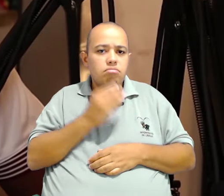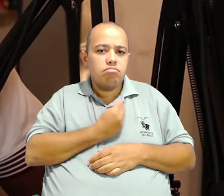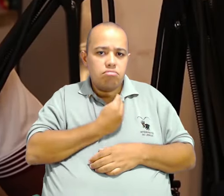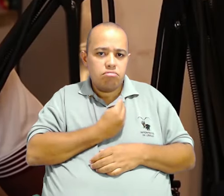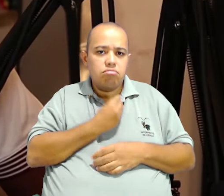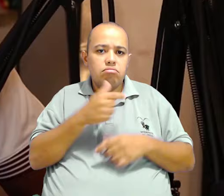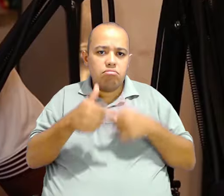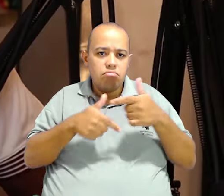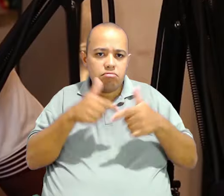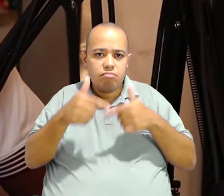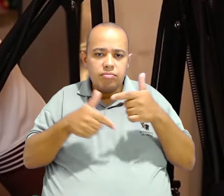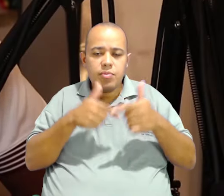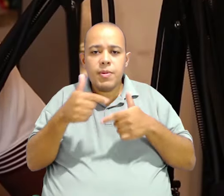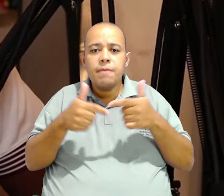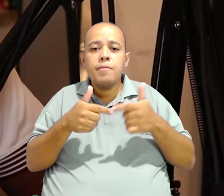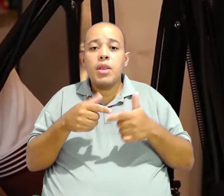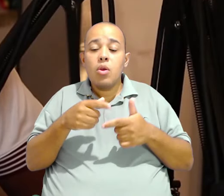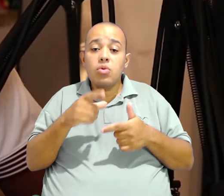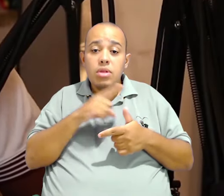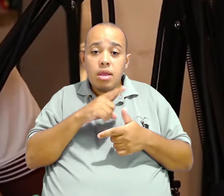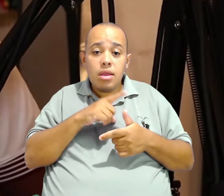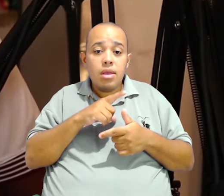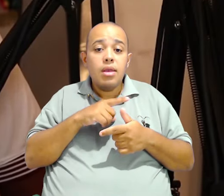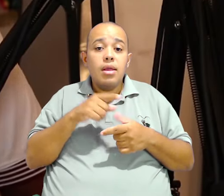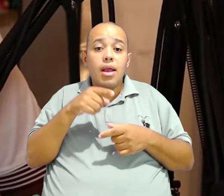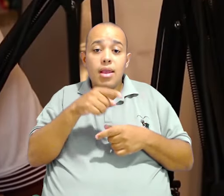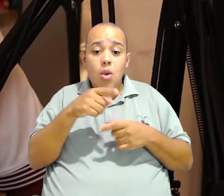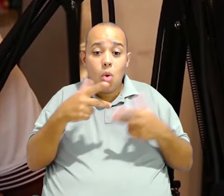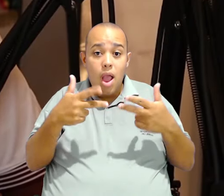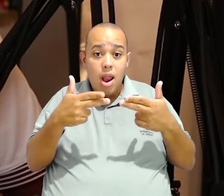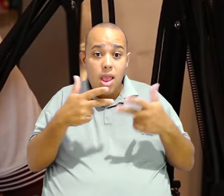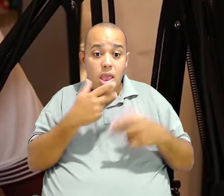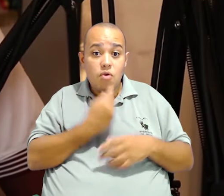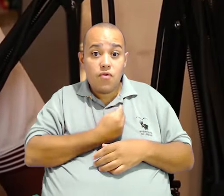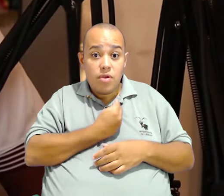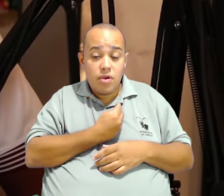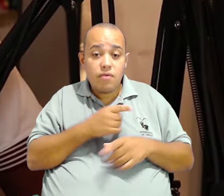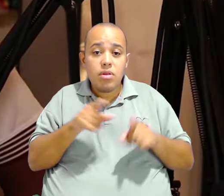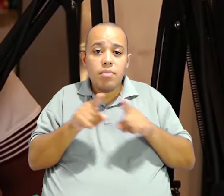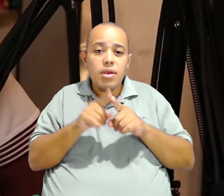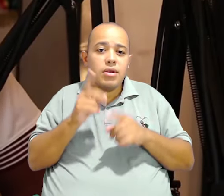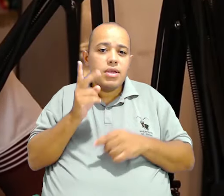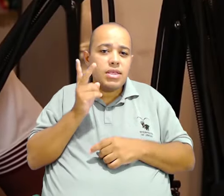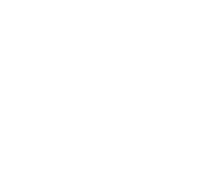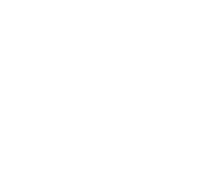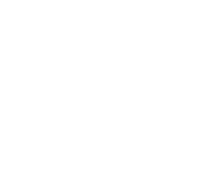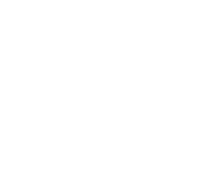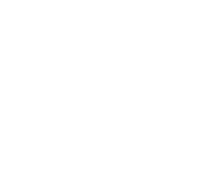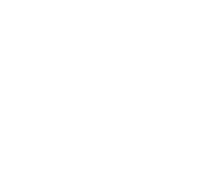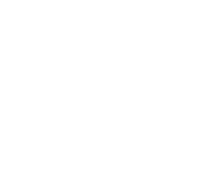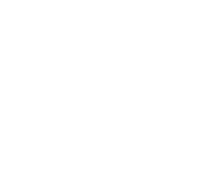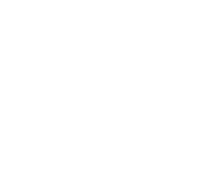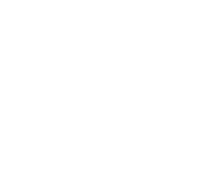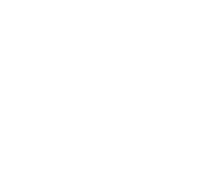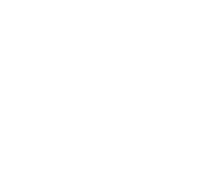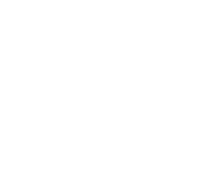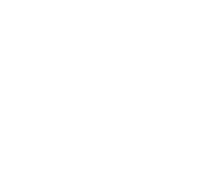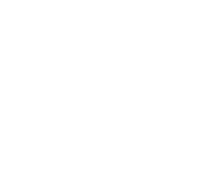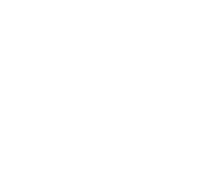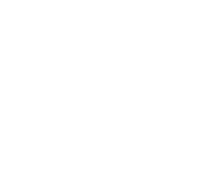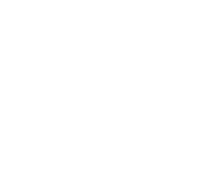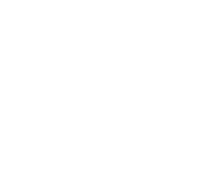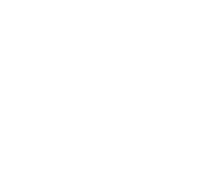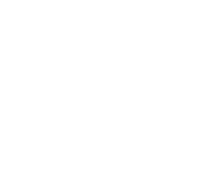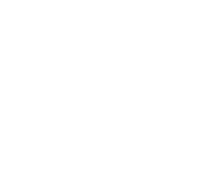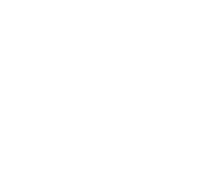era... Apetite de Bola, onde o caranguejo é ao vivo e o chope da Brahma é sempre gelado. Pode, pô.